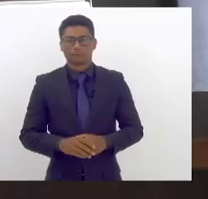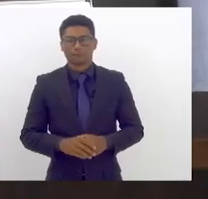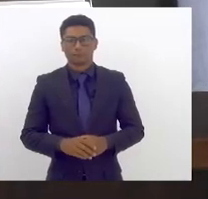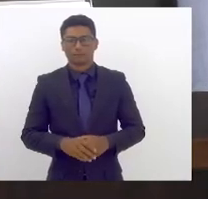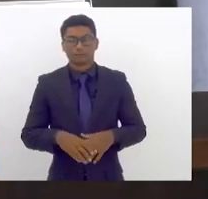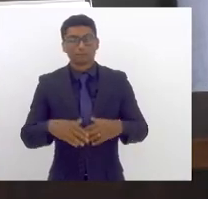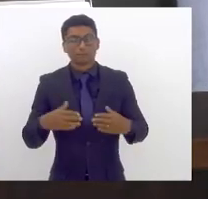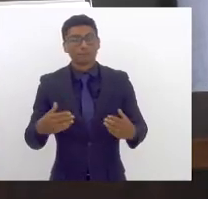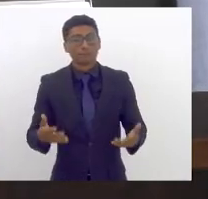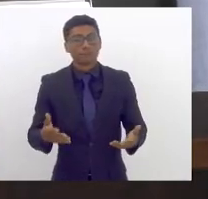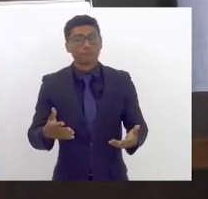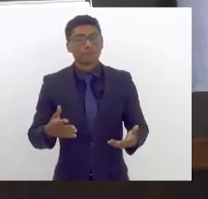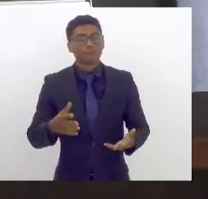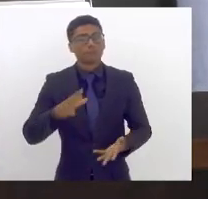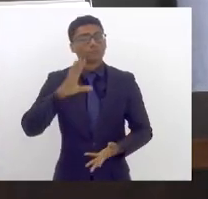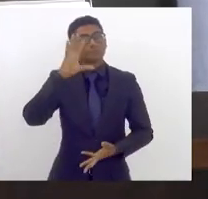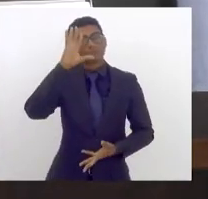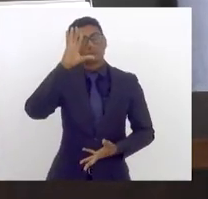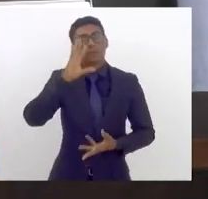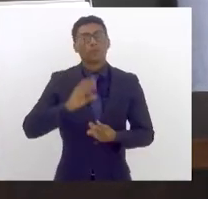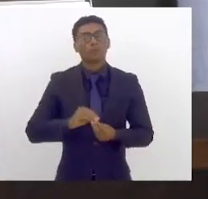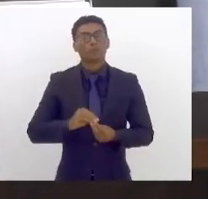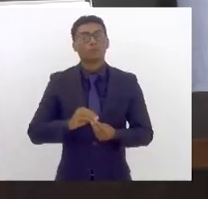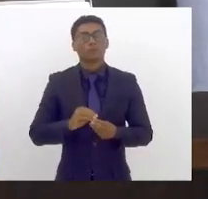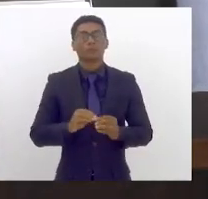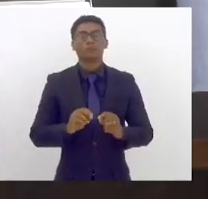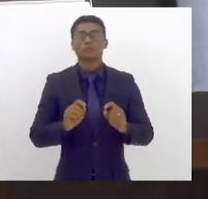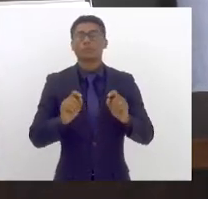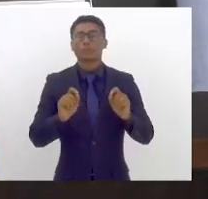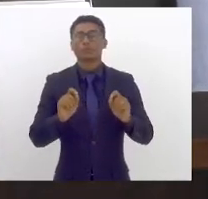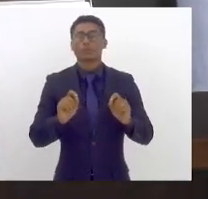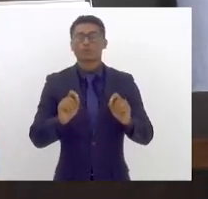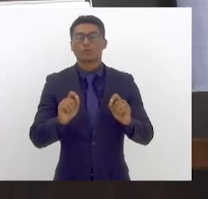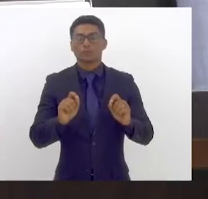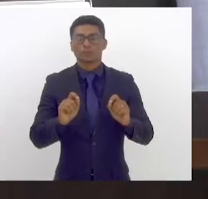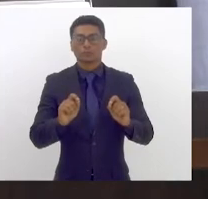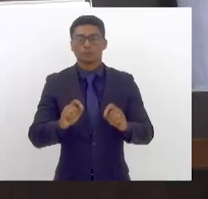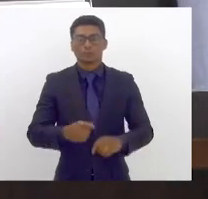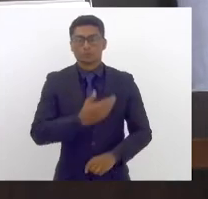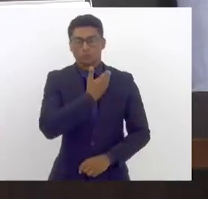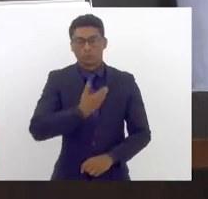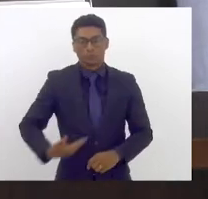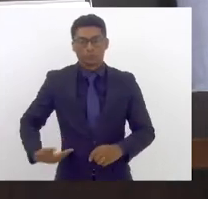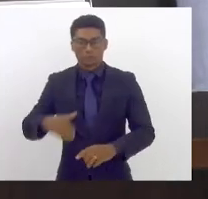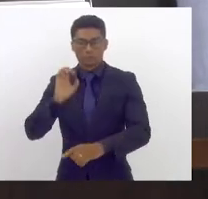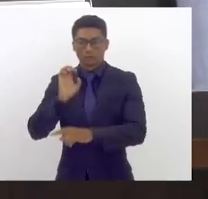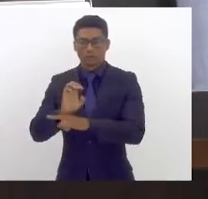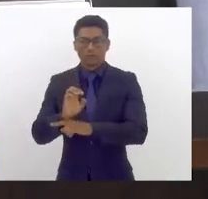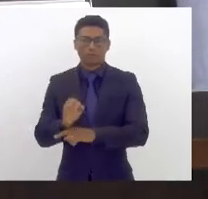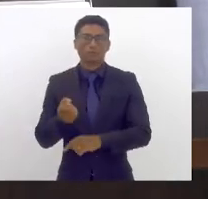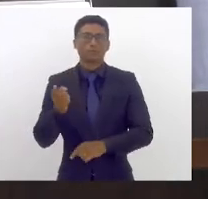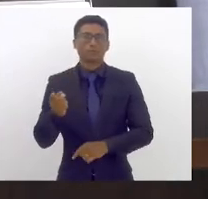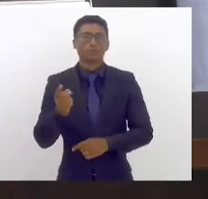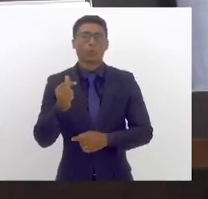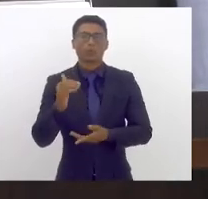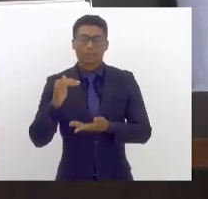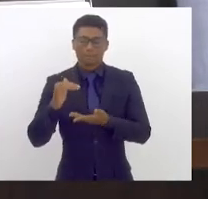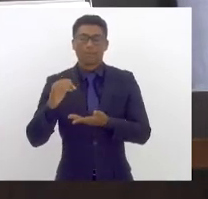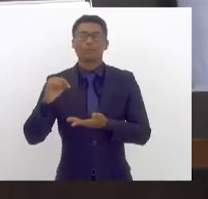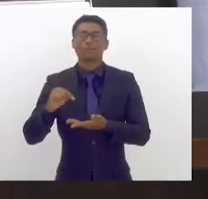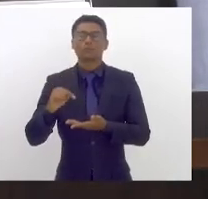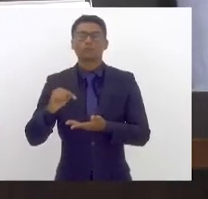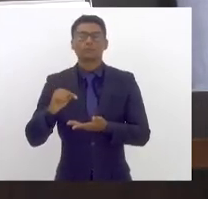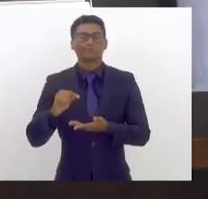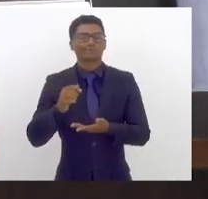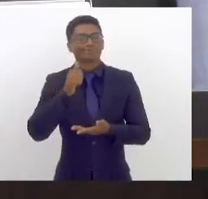concluir dessa lógica orçamentária do Governo do Estado que a mulher não é